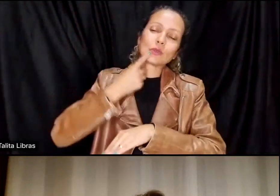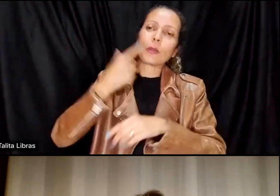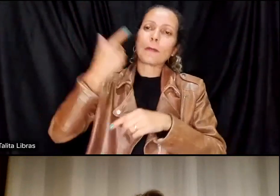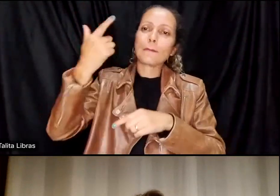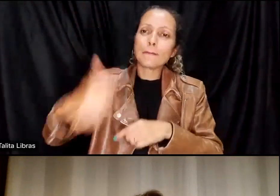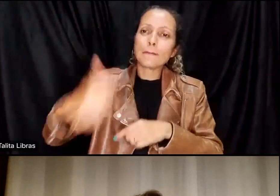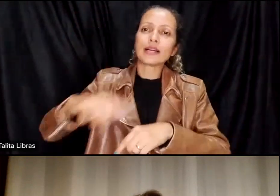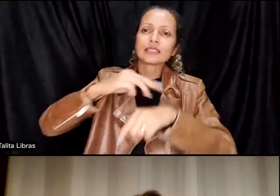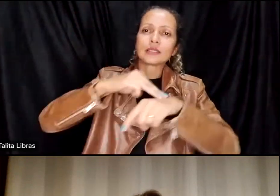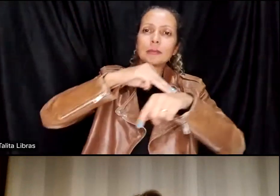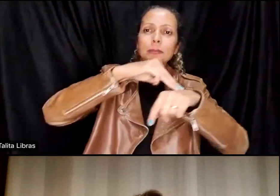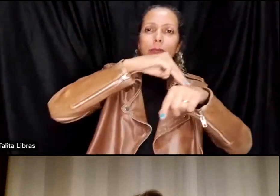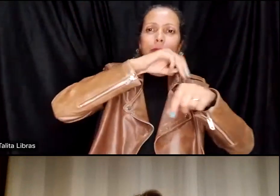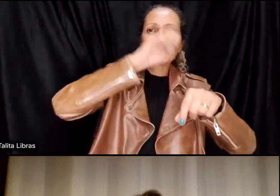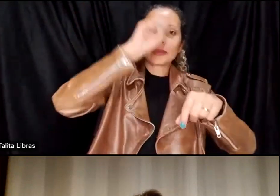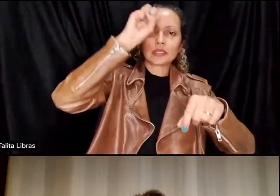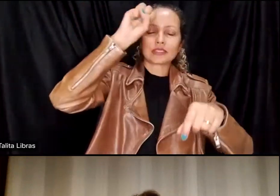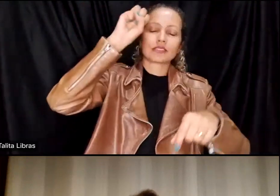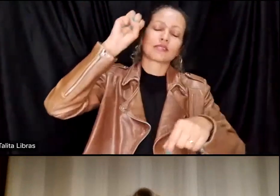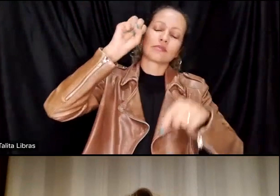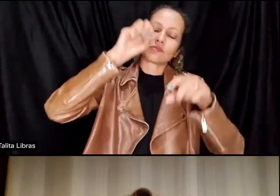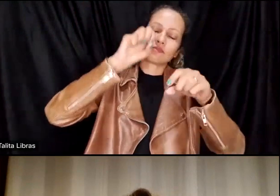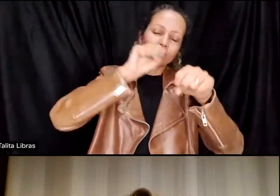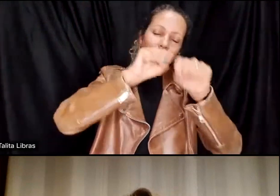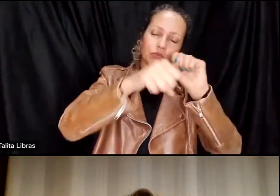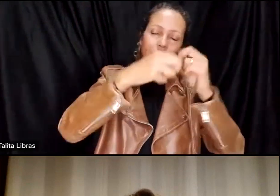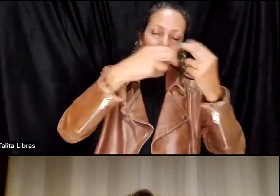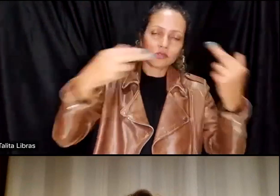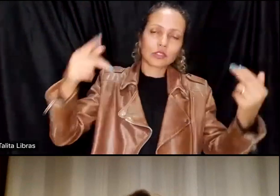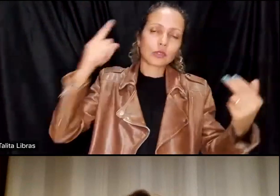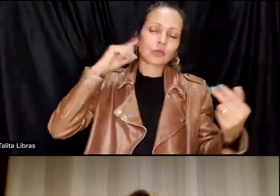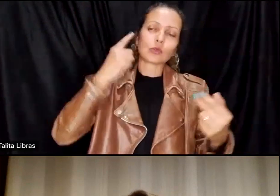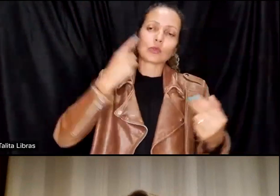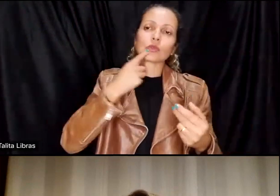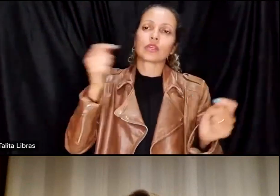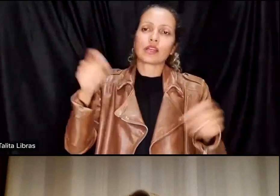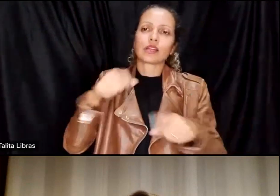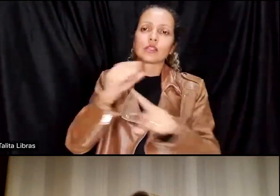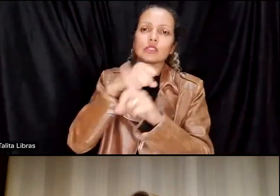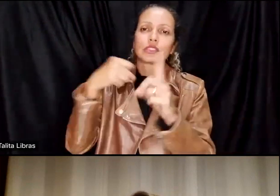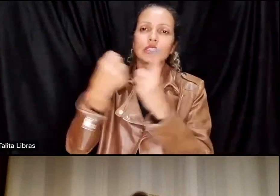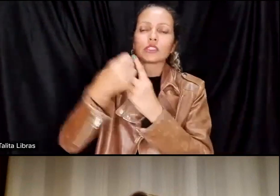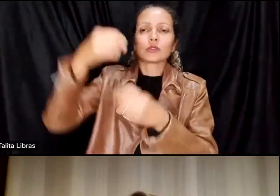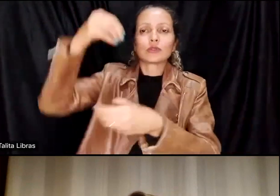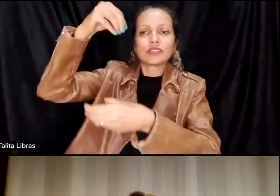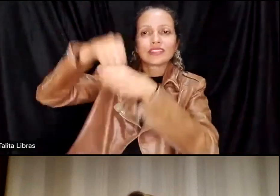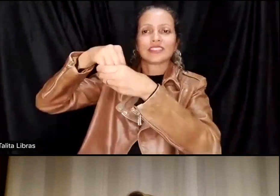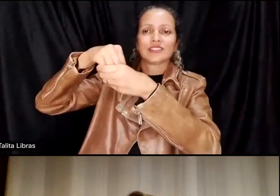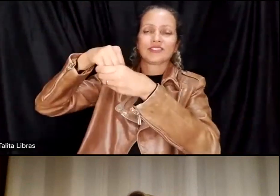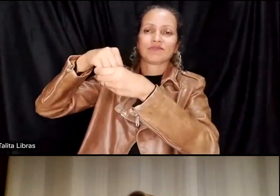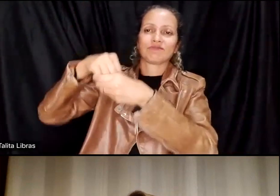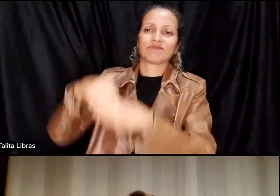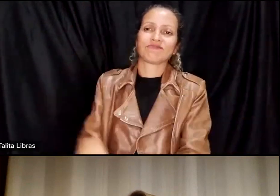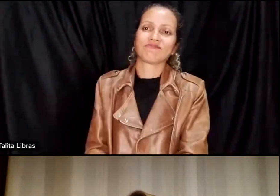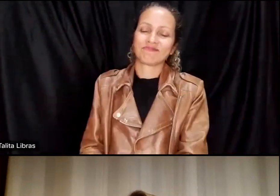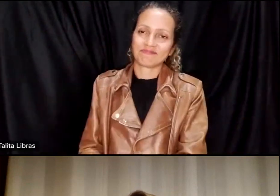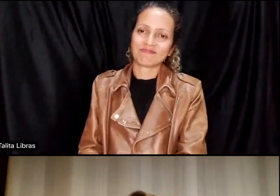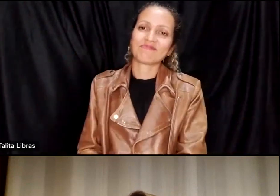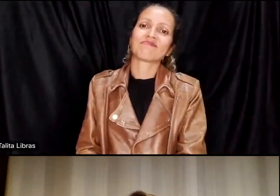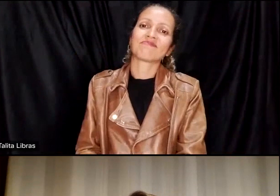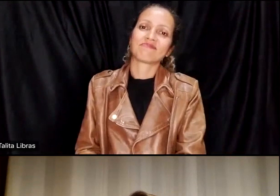uma sociedade onde os surdos também fazem parte dela. Você trouxe uma coisa, Raquel,